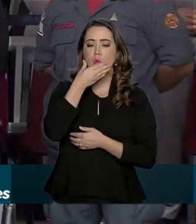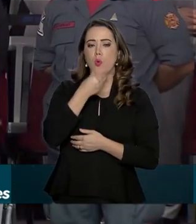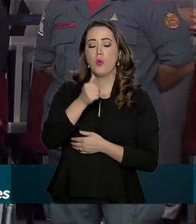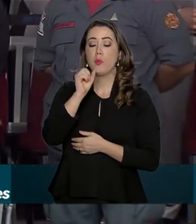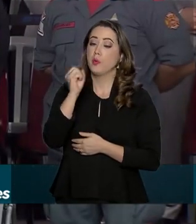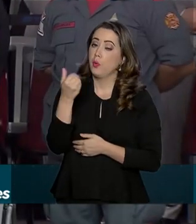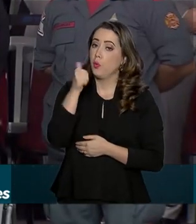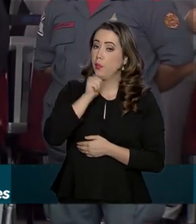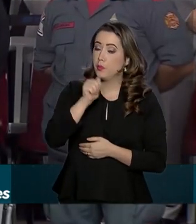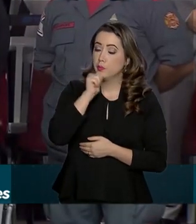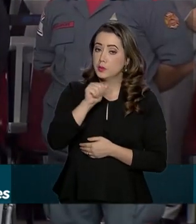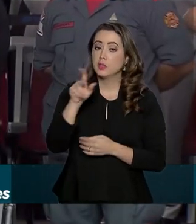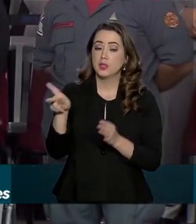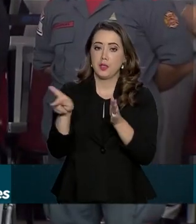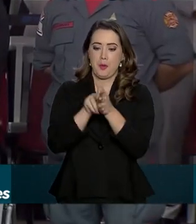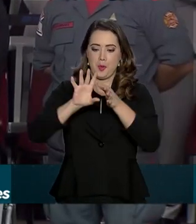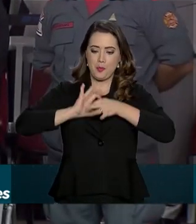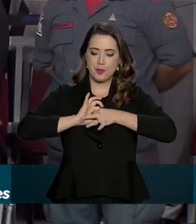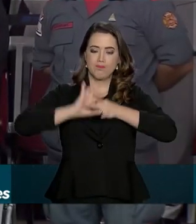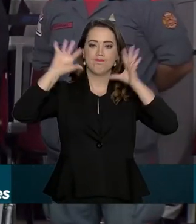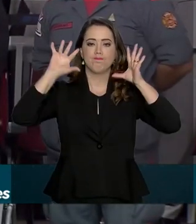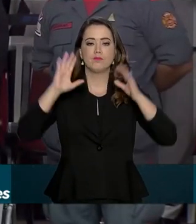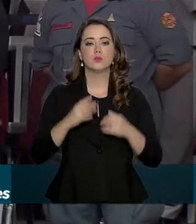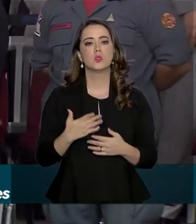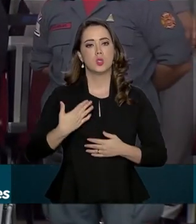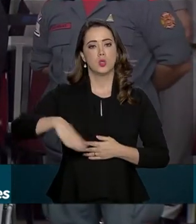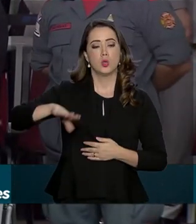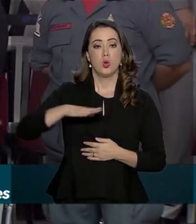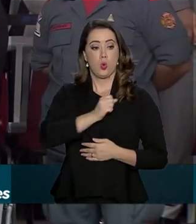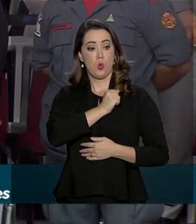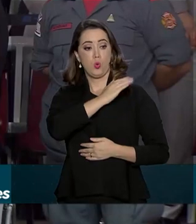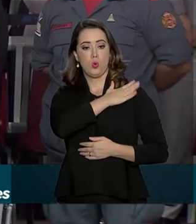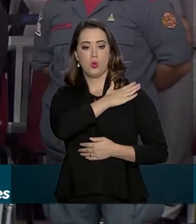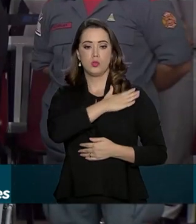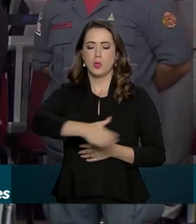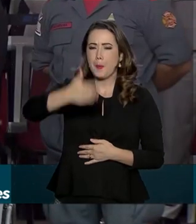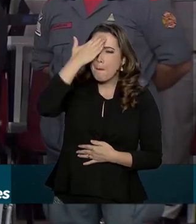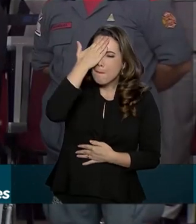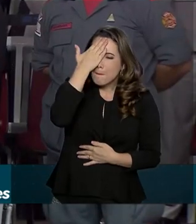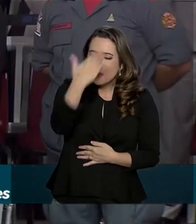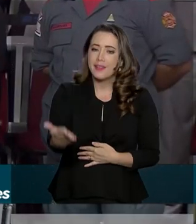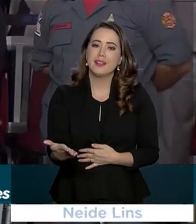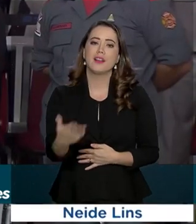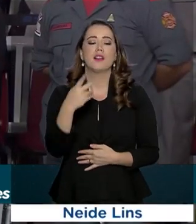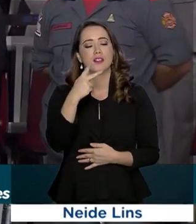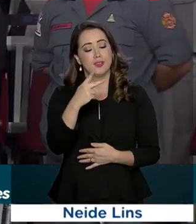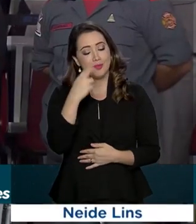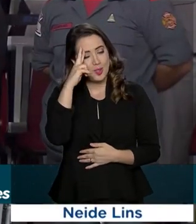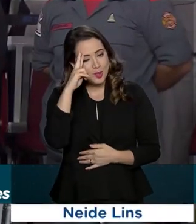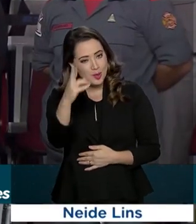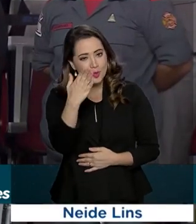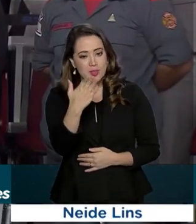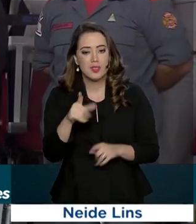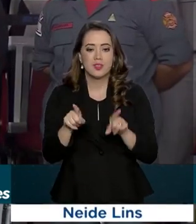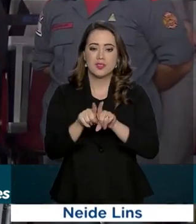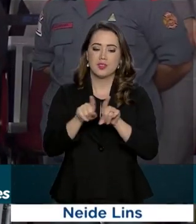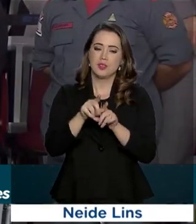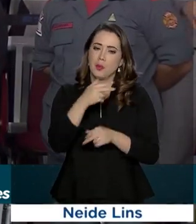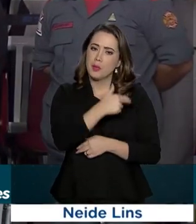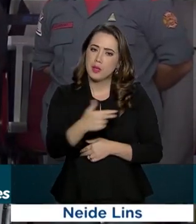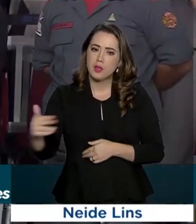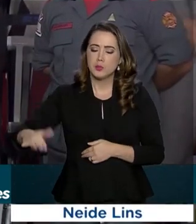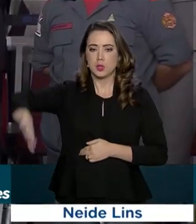mulher, que é a sua liberdade. Coronel Bini, meu muito obrigado ao senhor e à minha